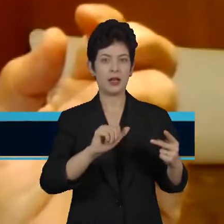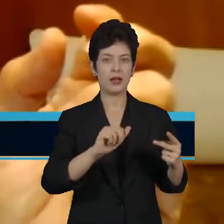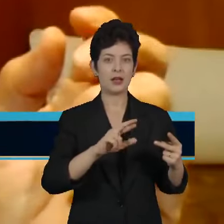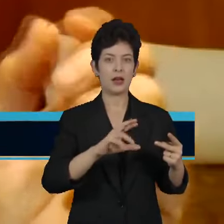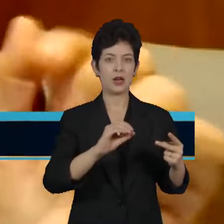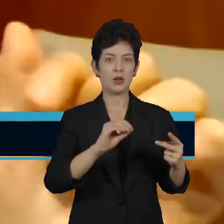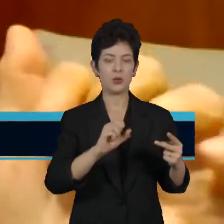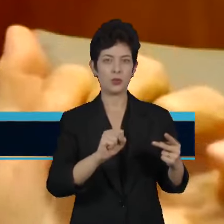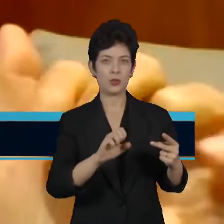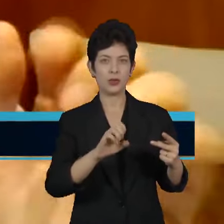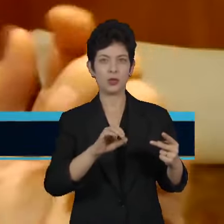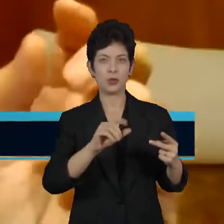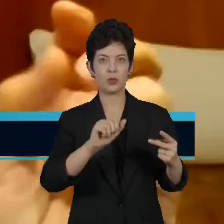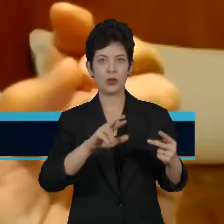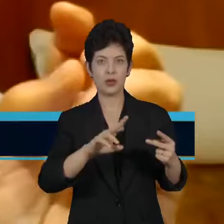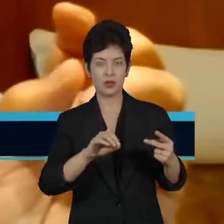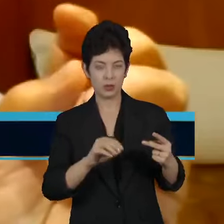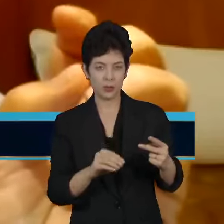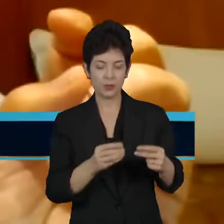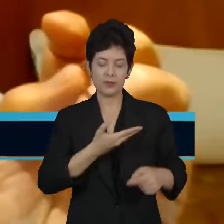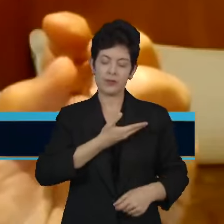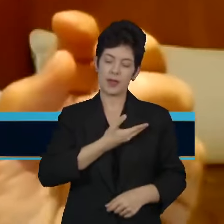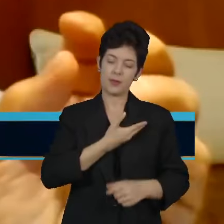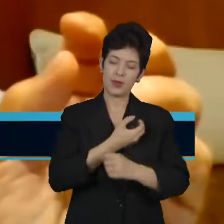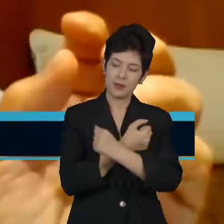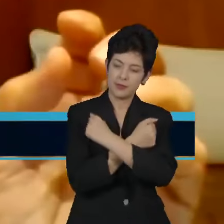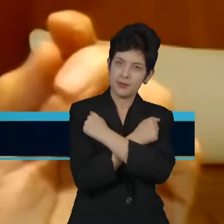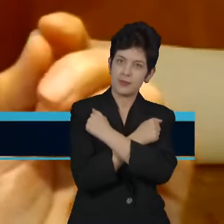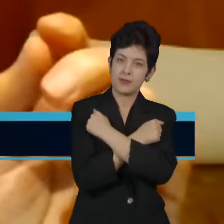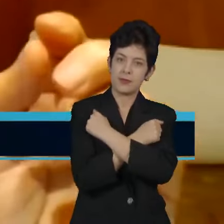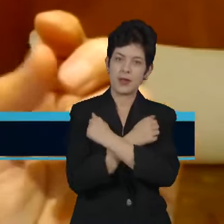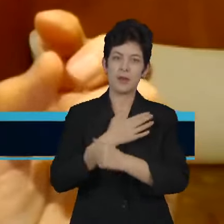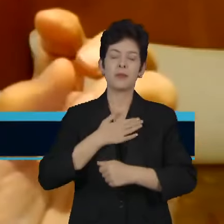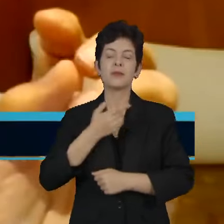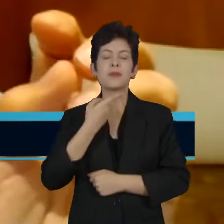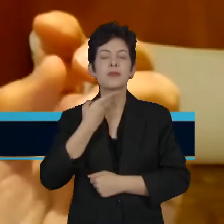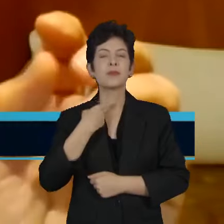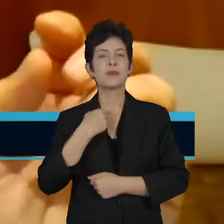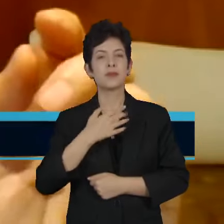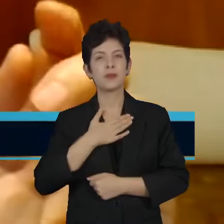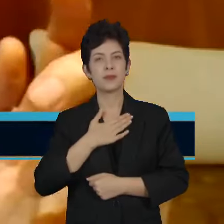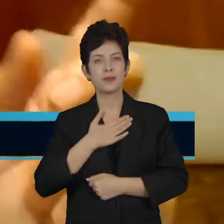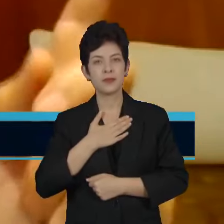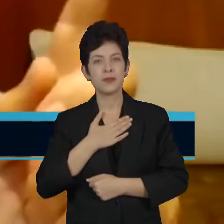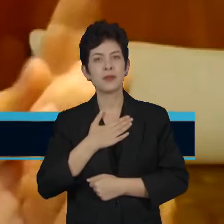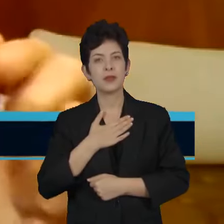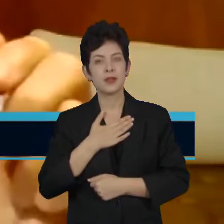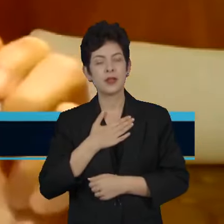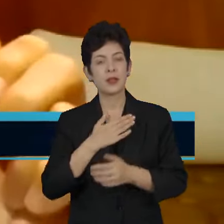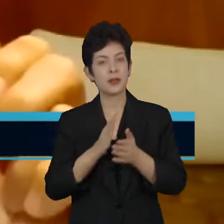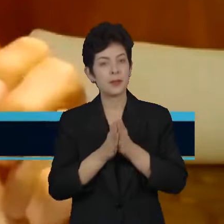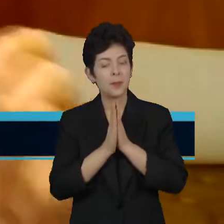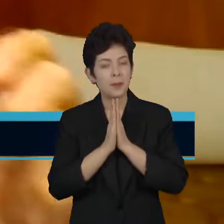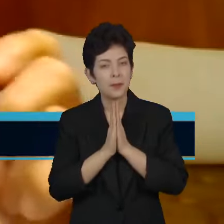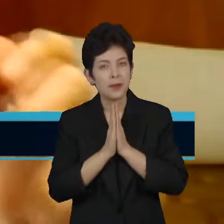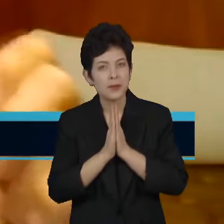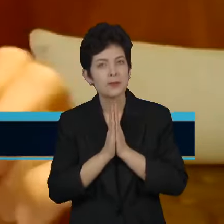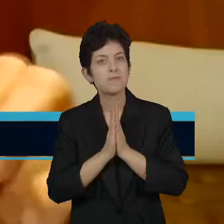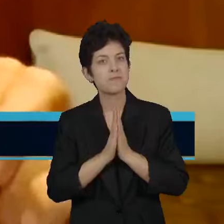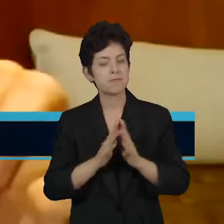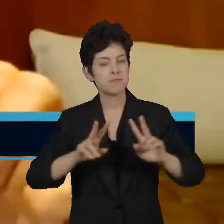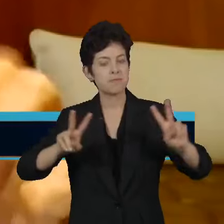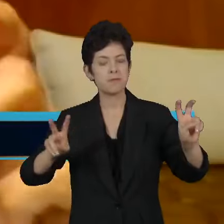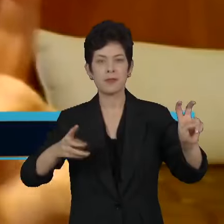um abraço amigo e o meu desejo que peçam entre aspas muita